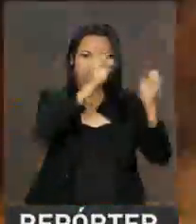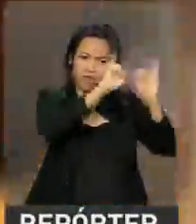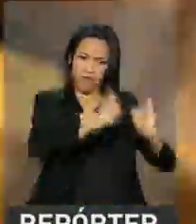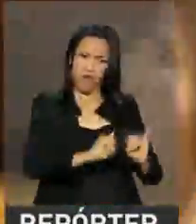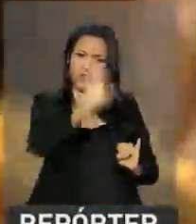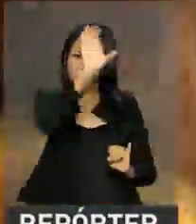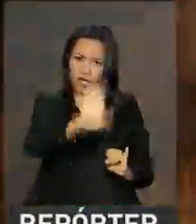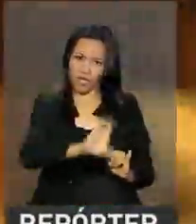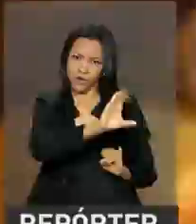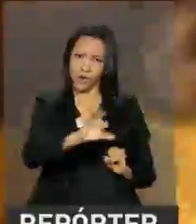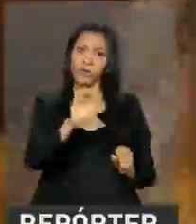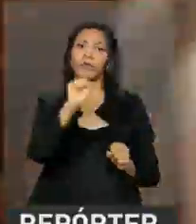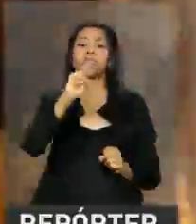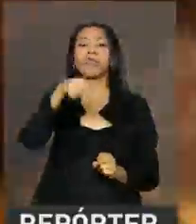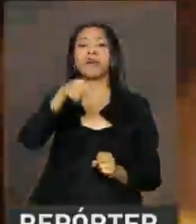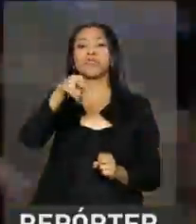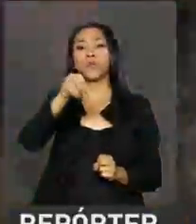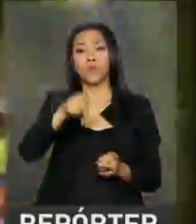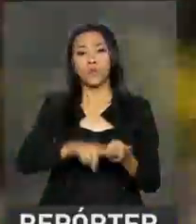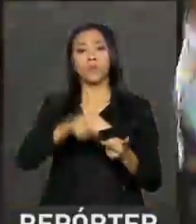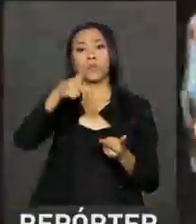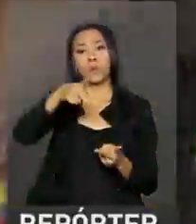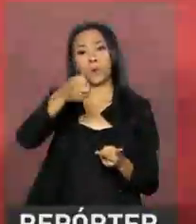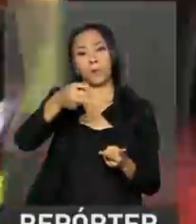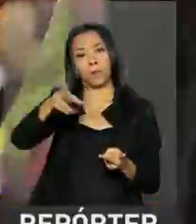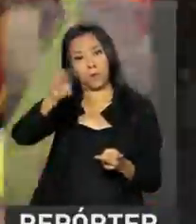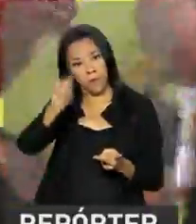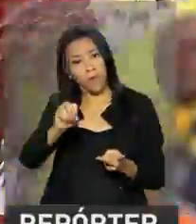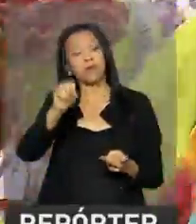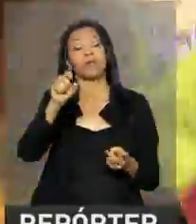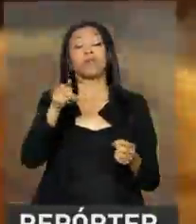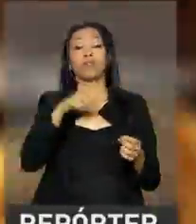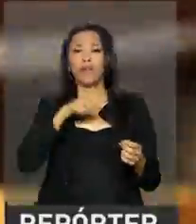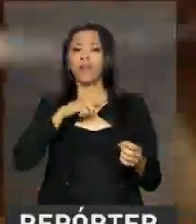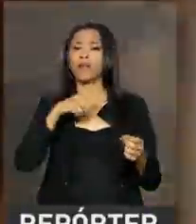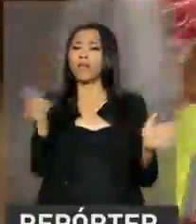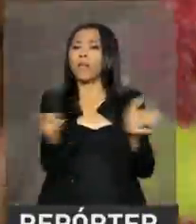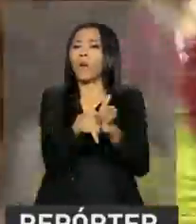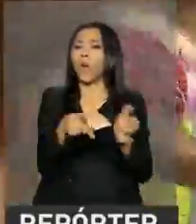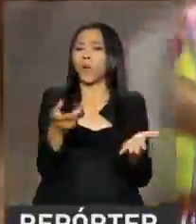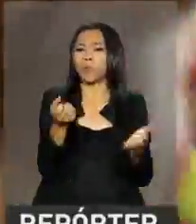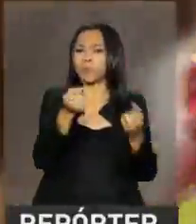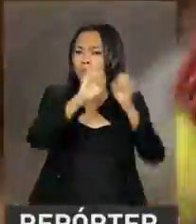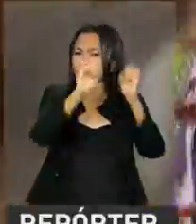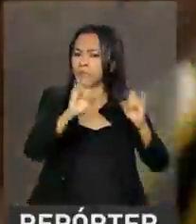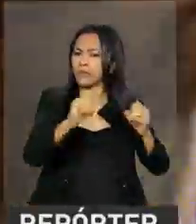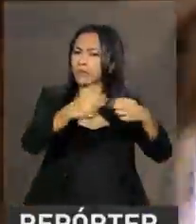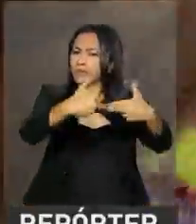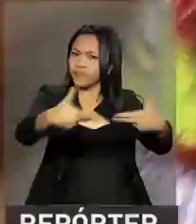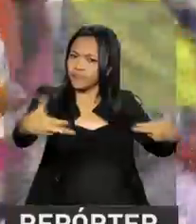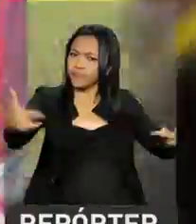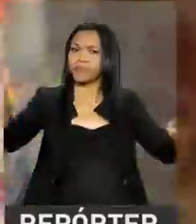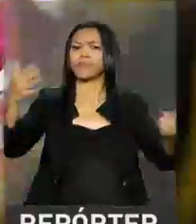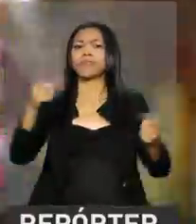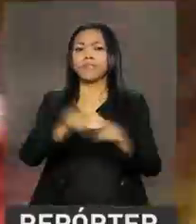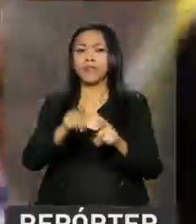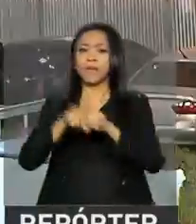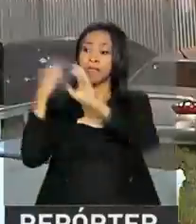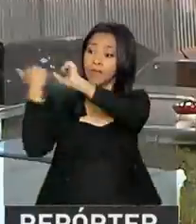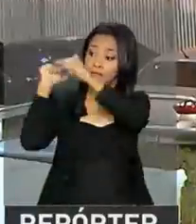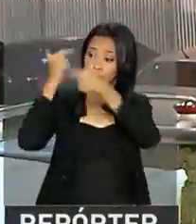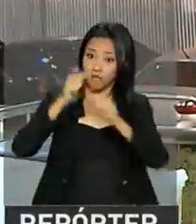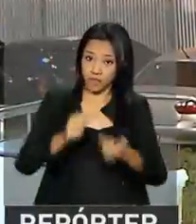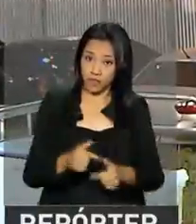como Santo Antônio São João e são ped a festa mistura elementos próprios do interior do país e das tradições